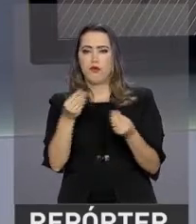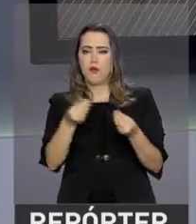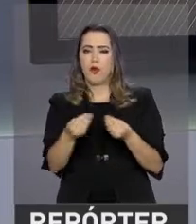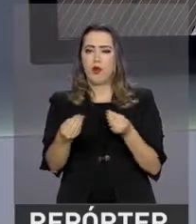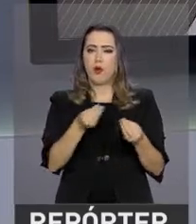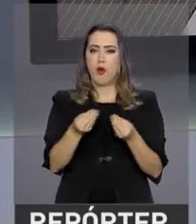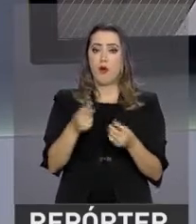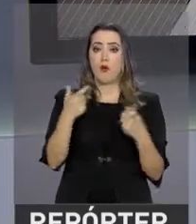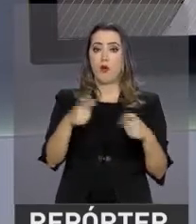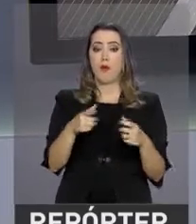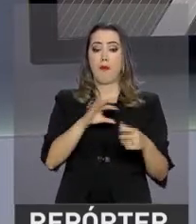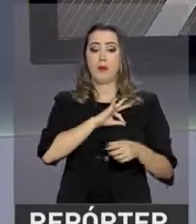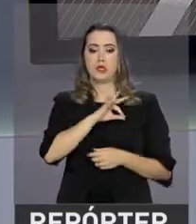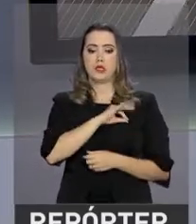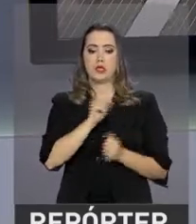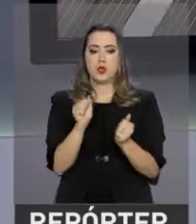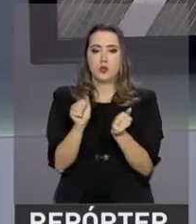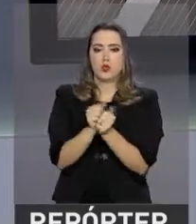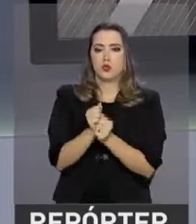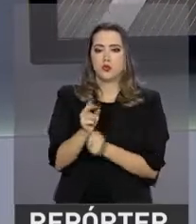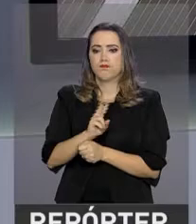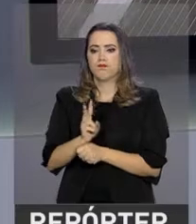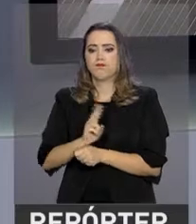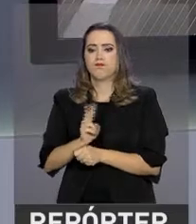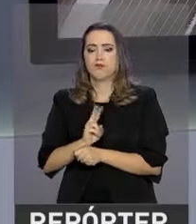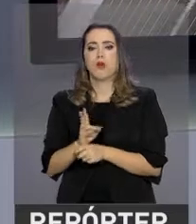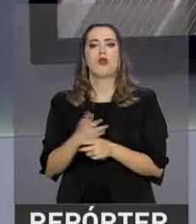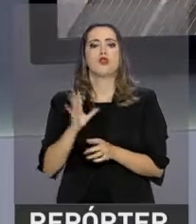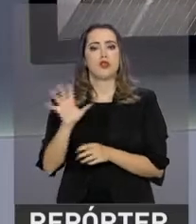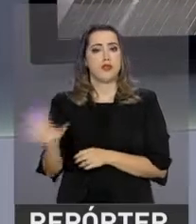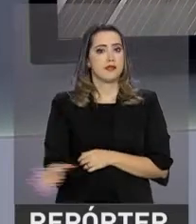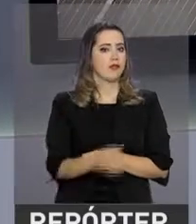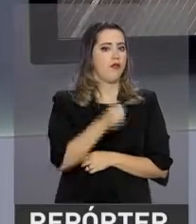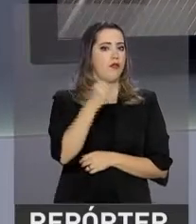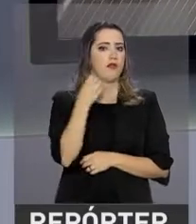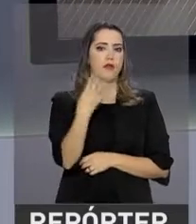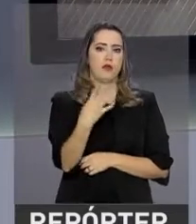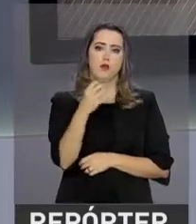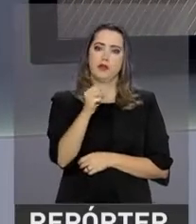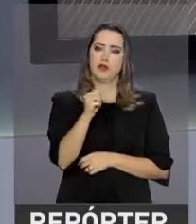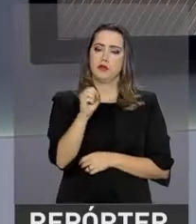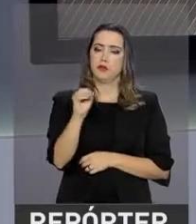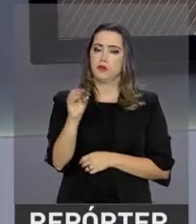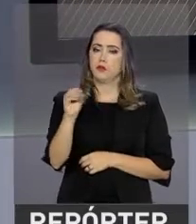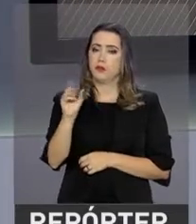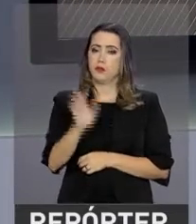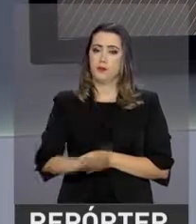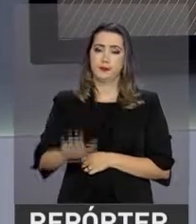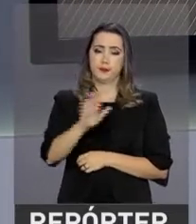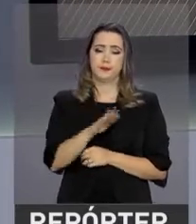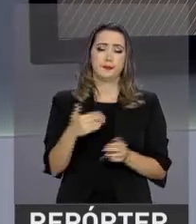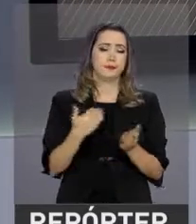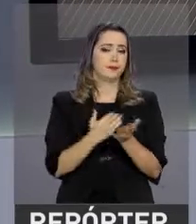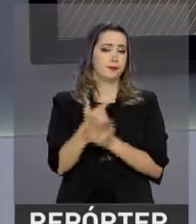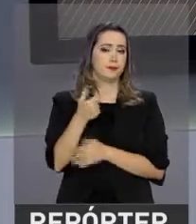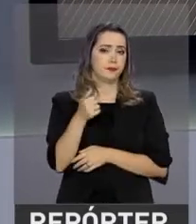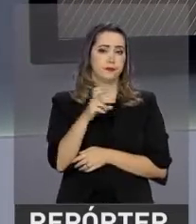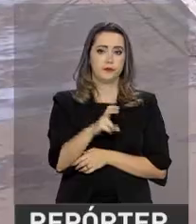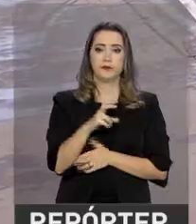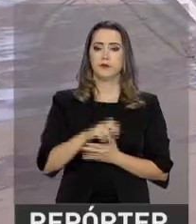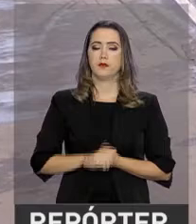de repressão da PRF conseguiram resgatar quase 4.800 crianças desde 2005.